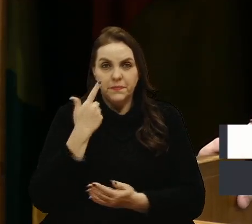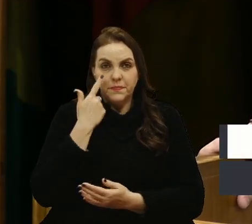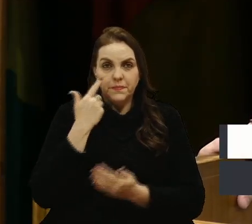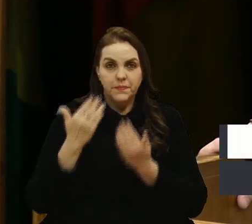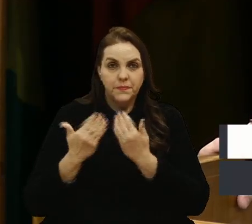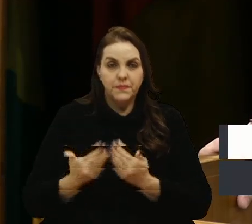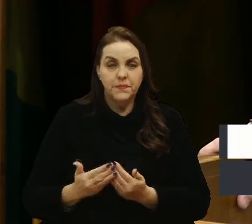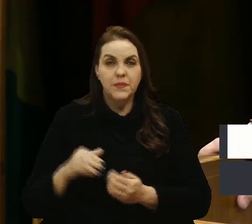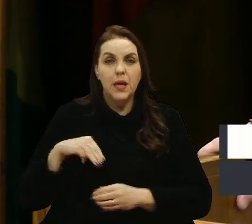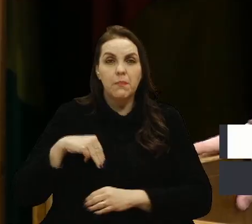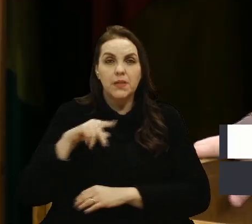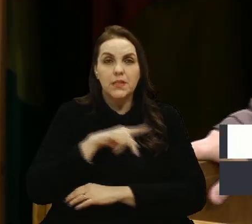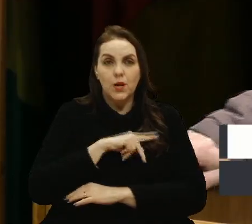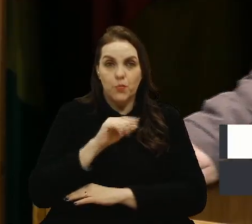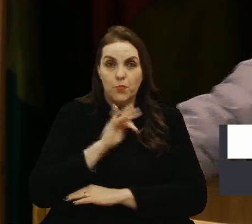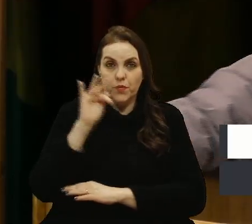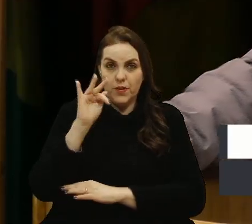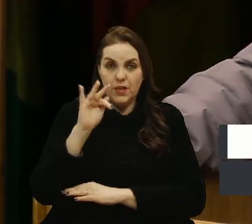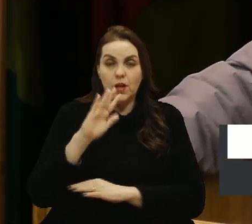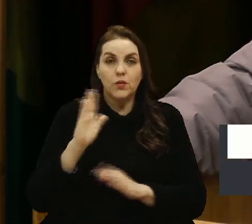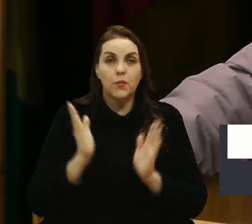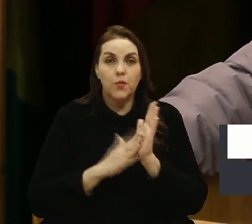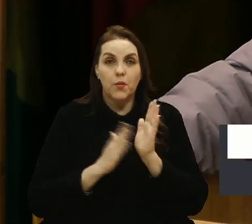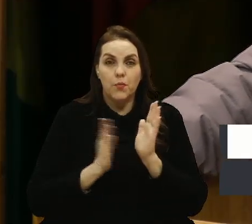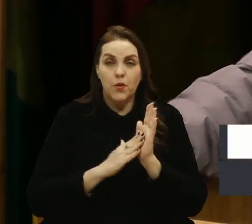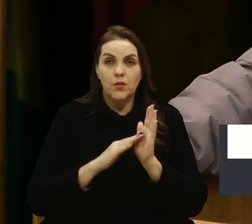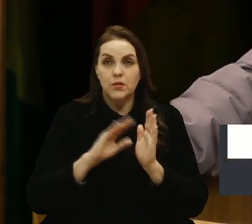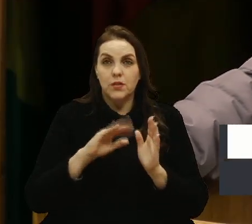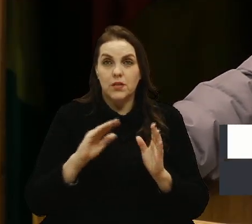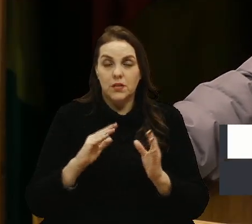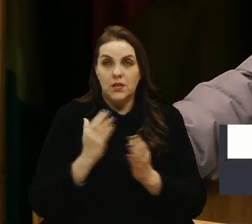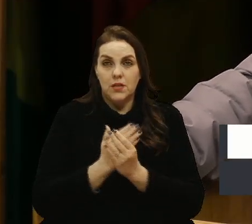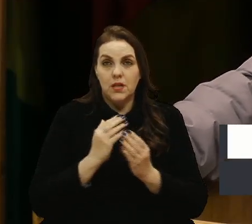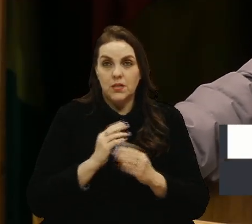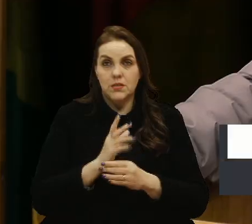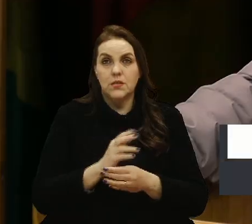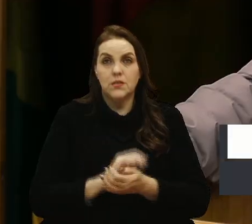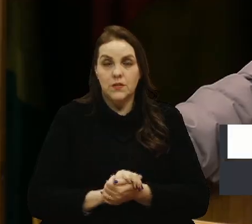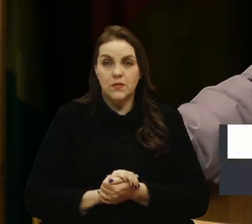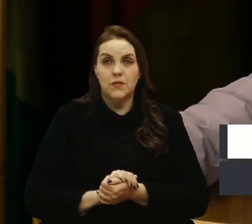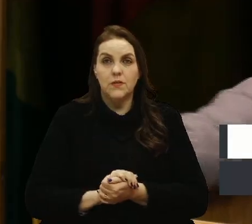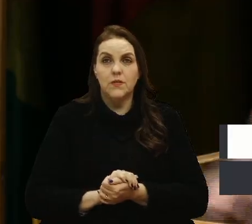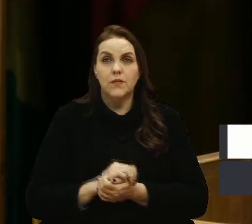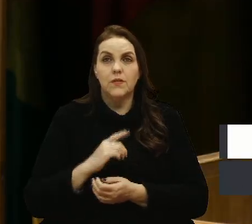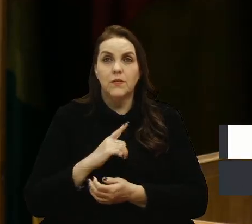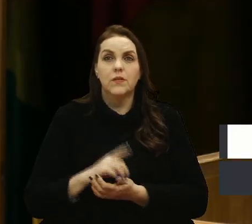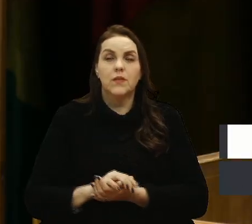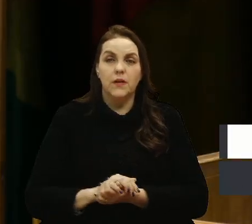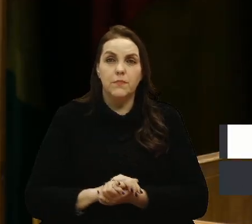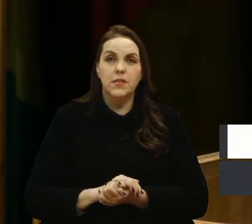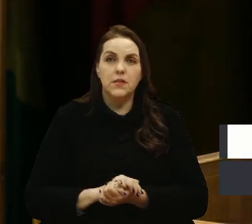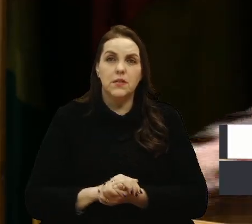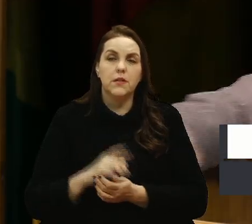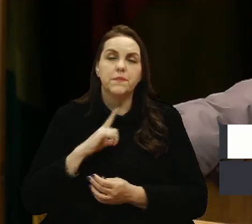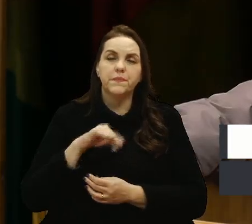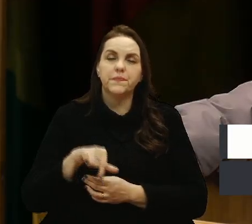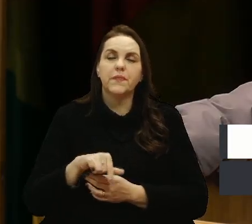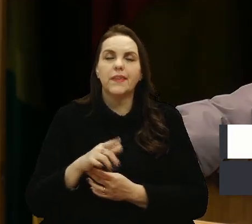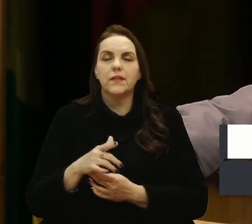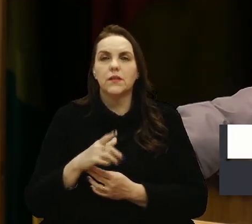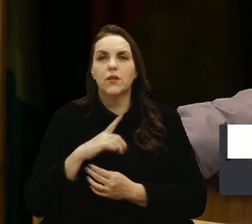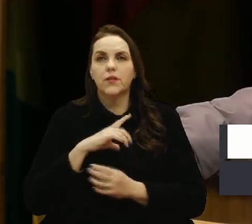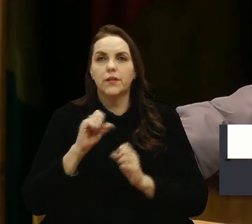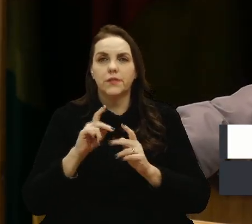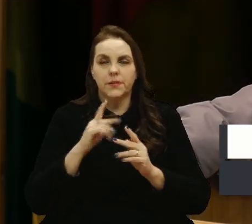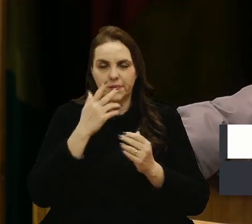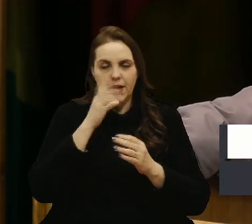O Ministério Público Federal propôs ação civil pública. O Ministério Público Estadual, por ser competente, deve propor ação penal em reconhecendo a